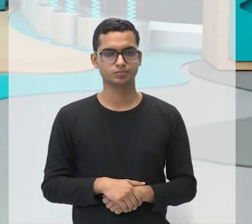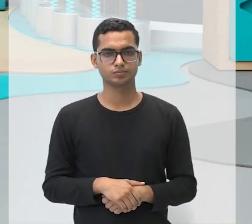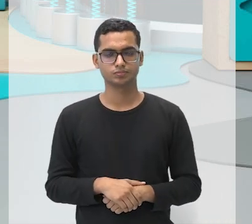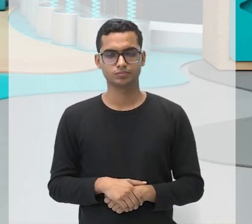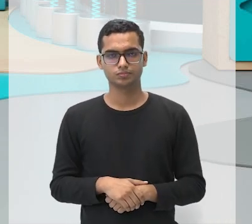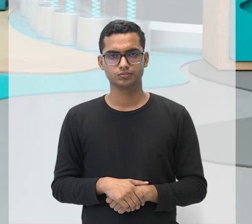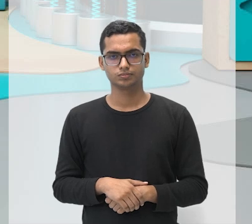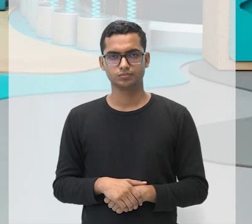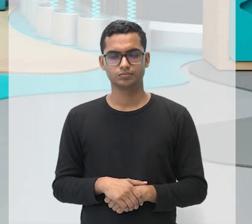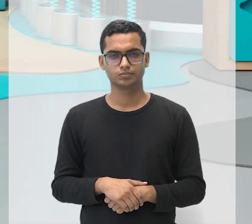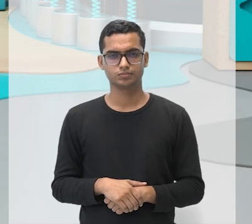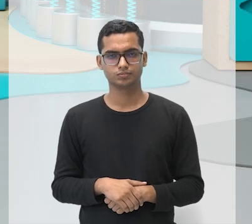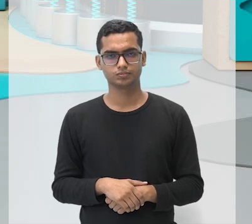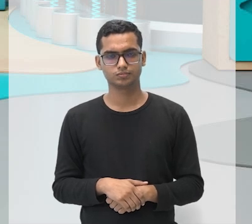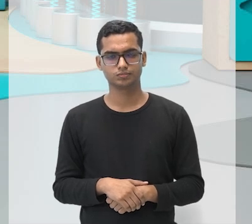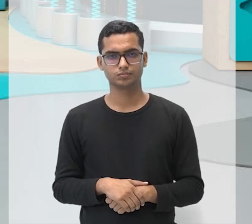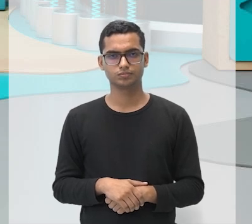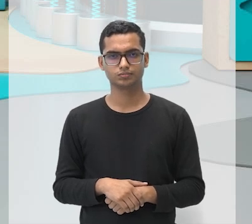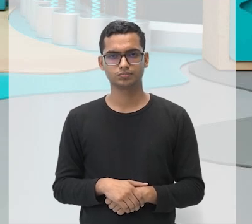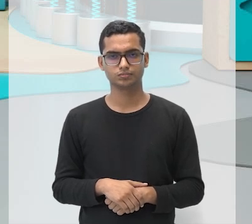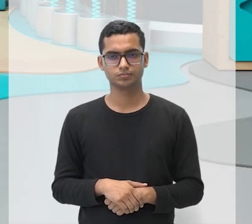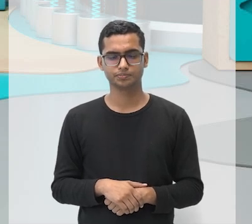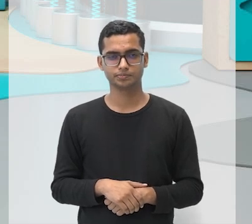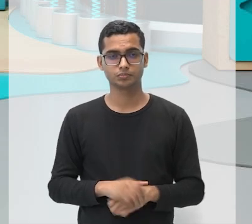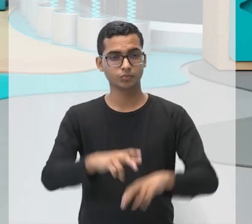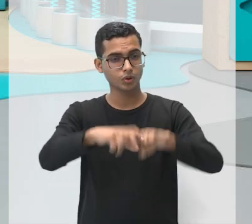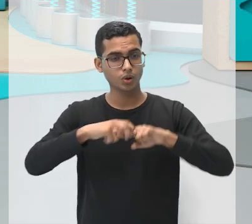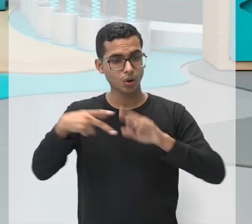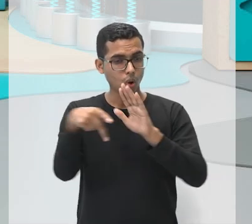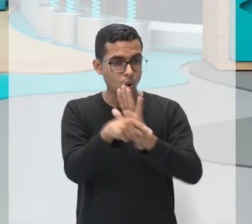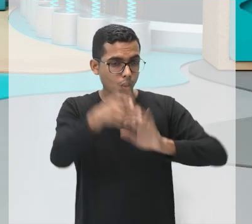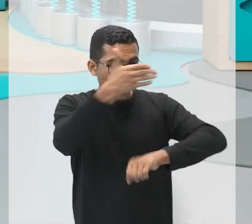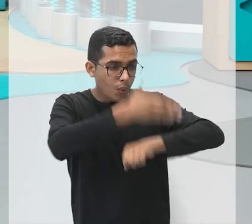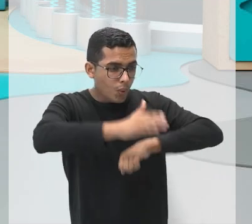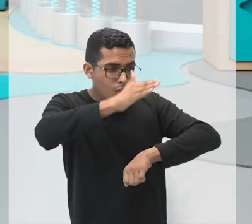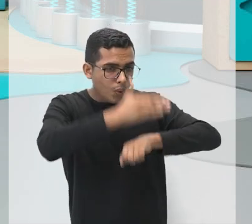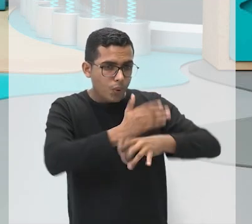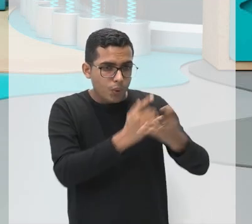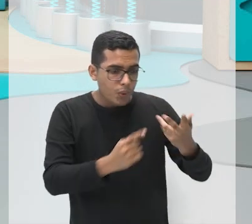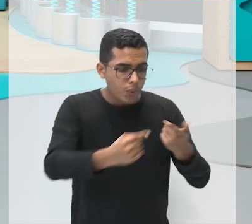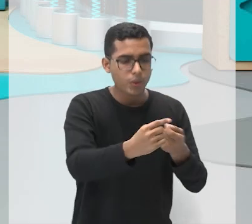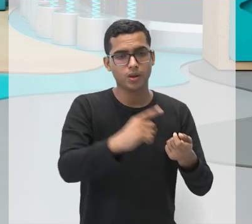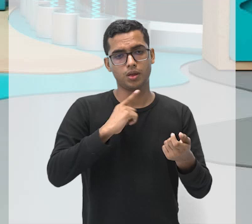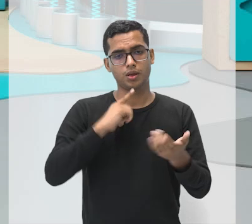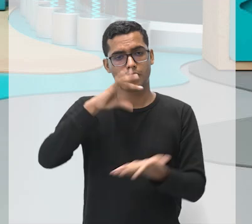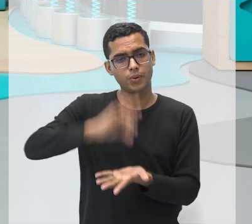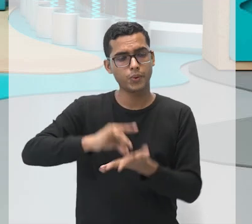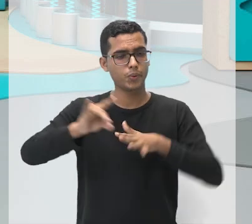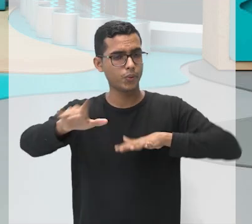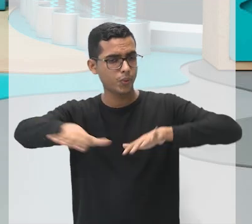é chamado aí como esporte de base porque a prática dele vai ter movimentos